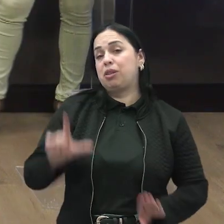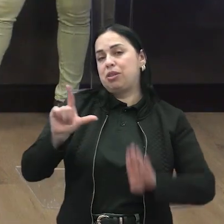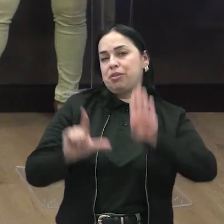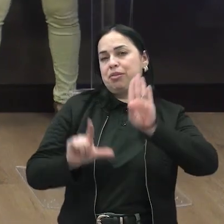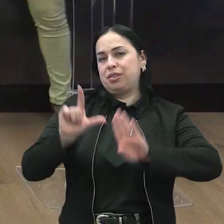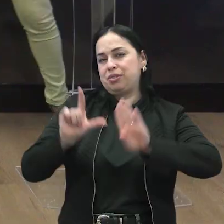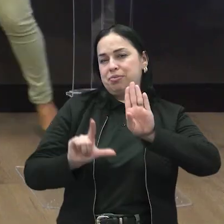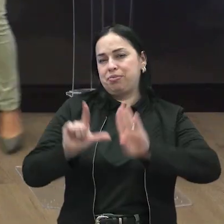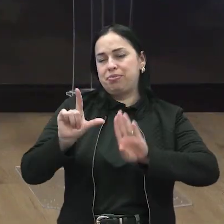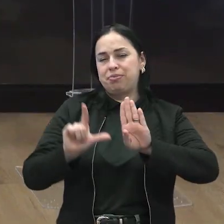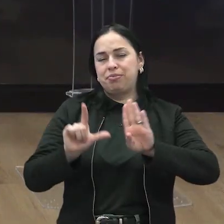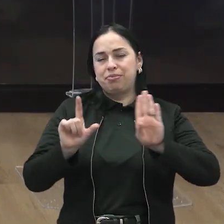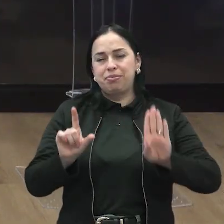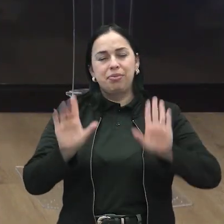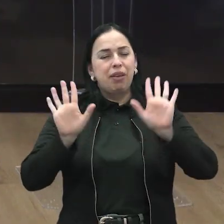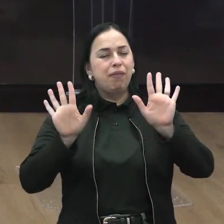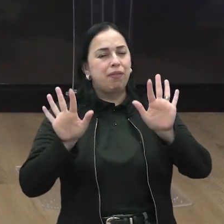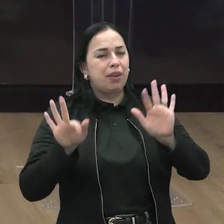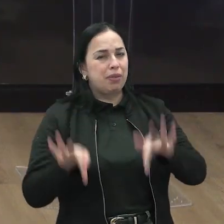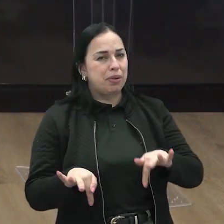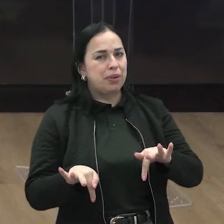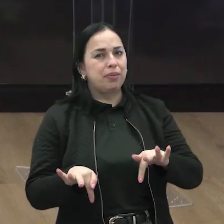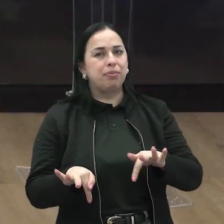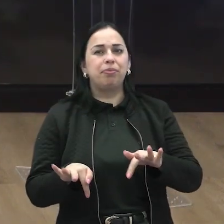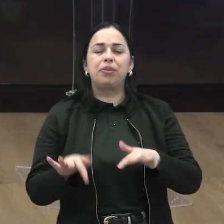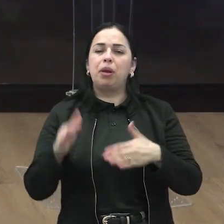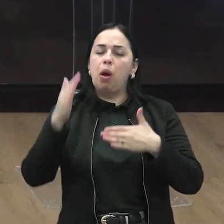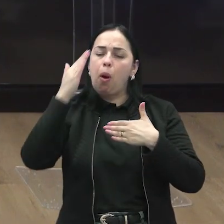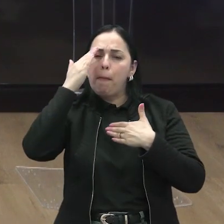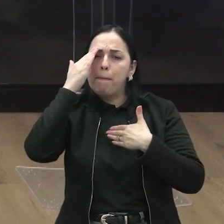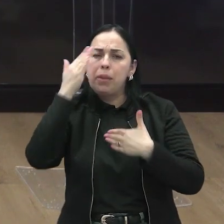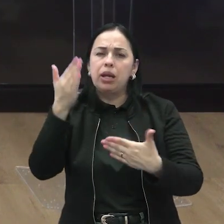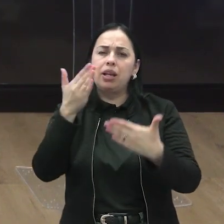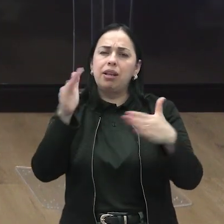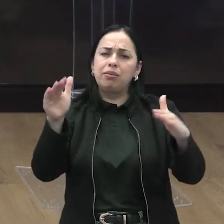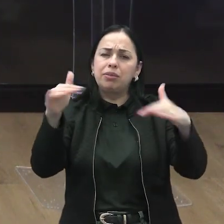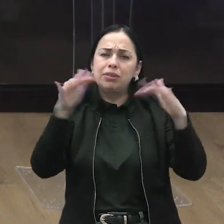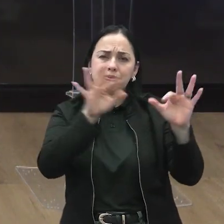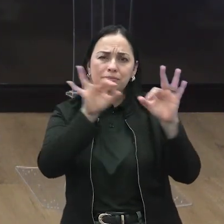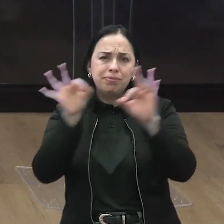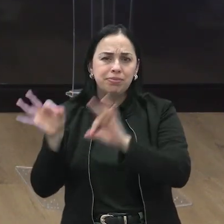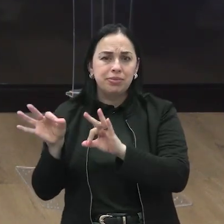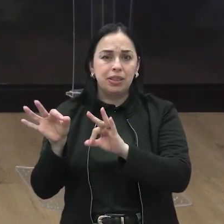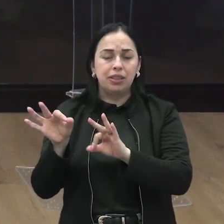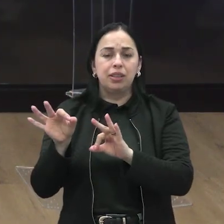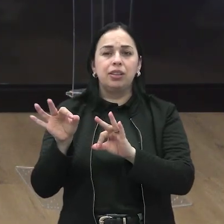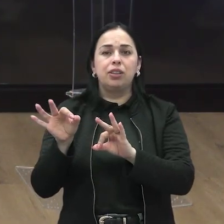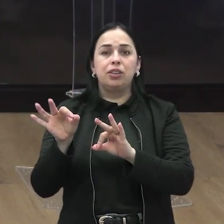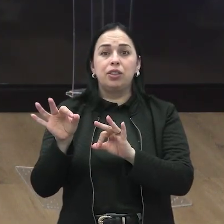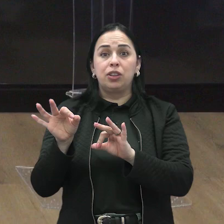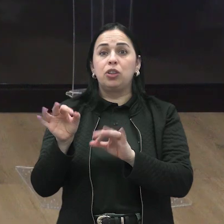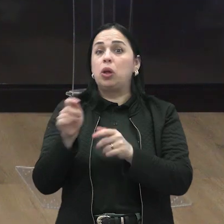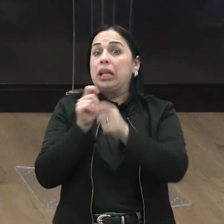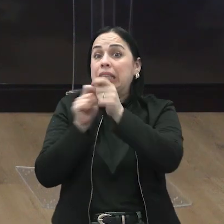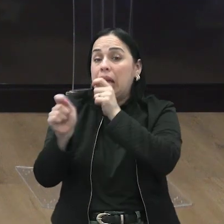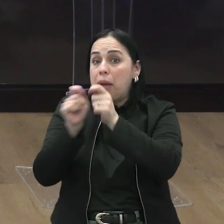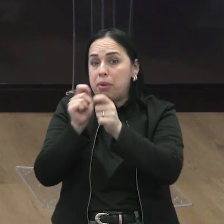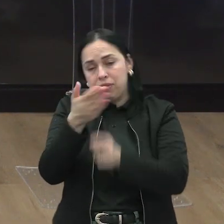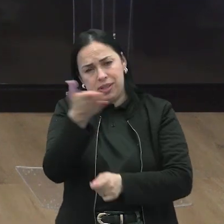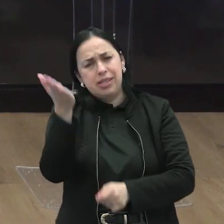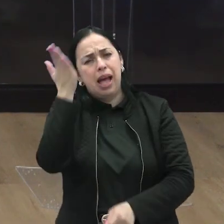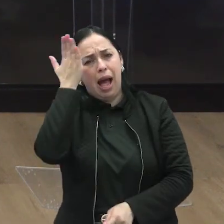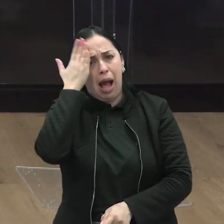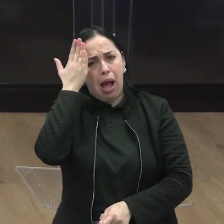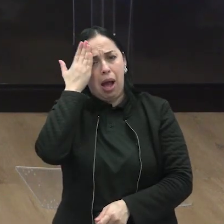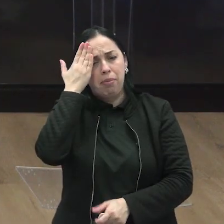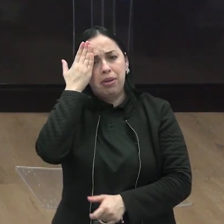O Boletim Legislativo desta terça-feira fica por aqui. Muito obrigada pela companhia. Todas as reportagens, você já